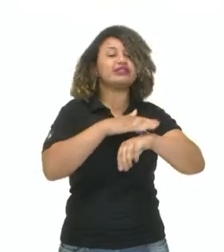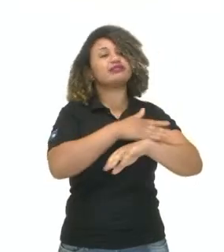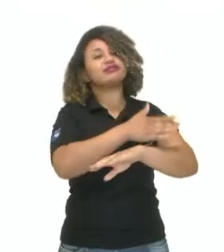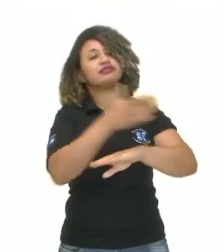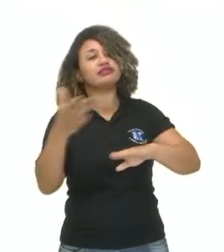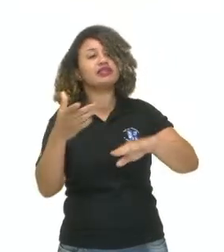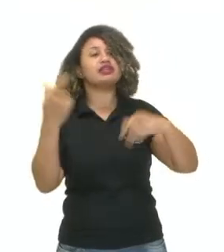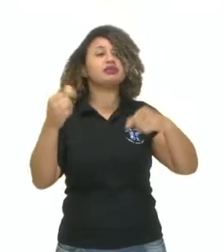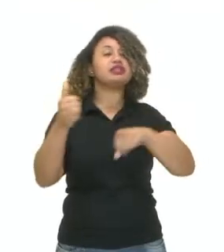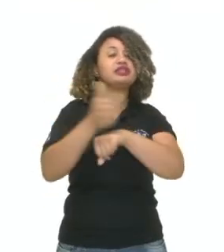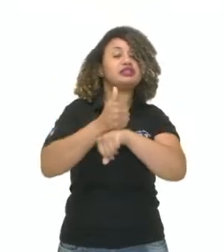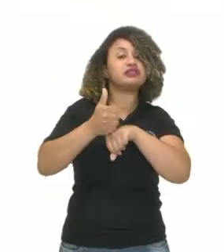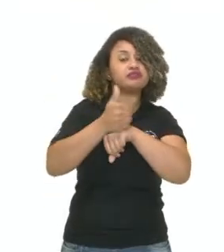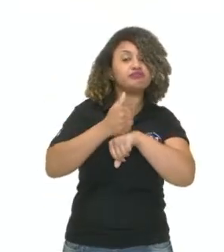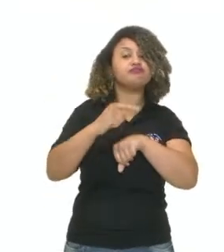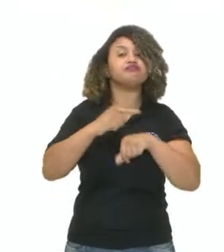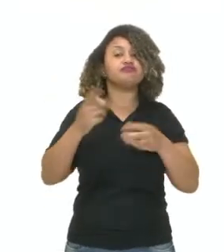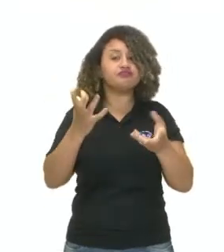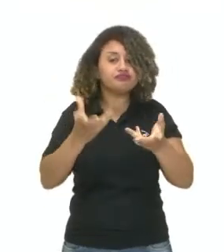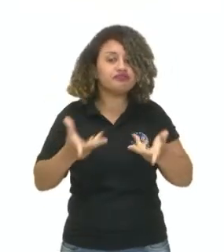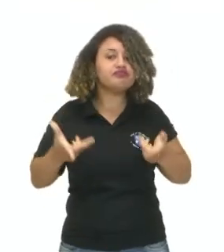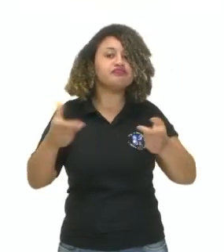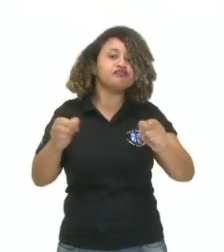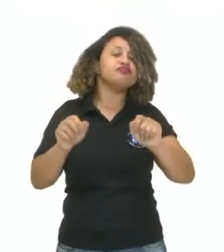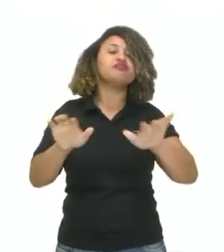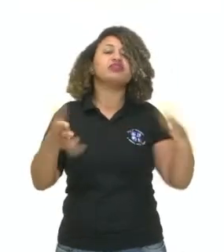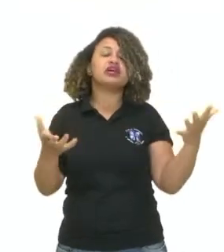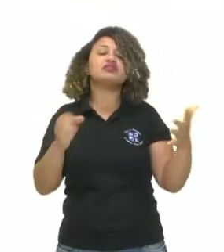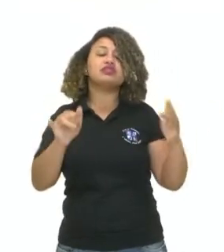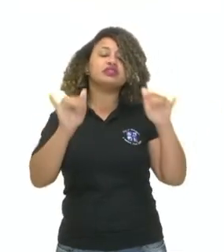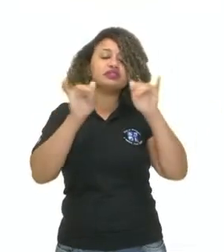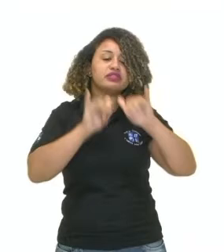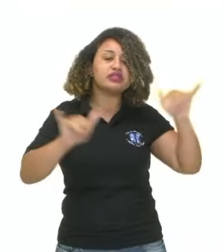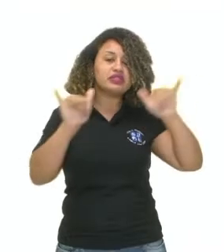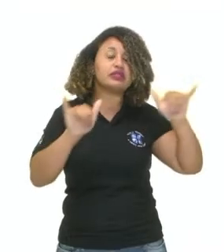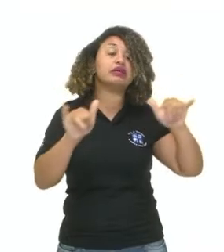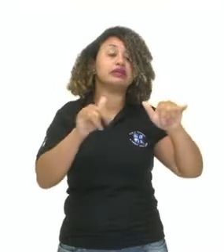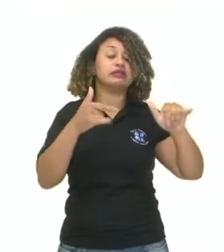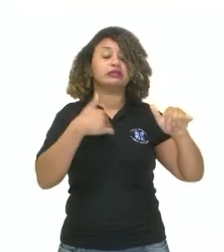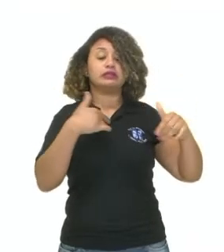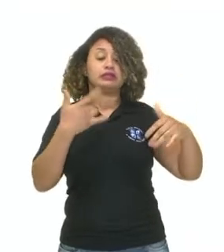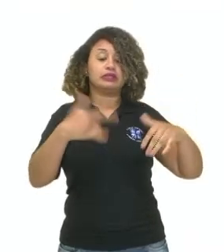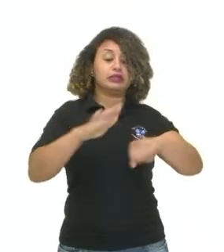profissionais qualificados. Desconfie de notícias no calor do momento.